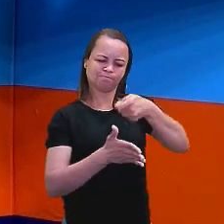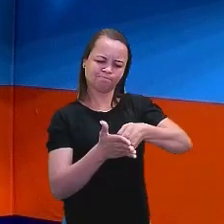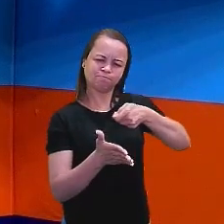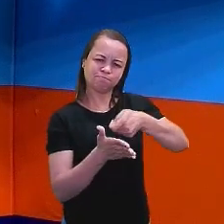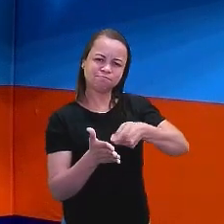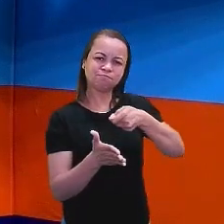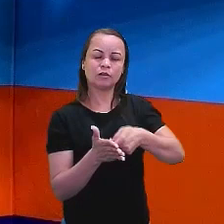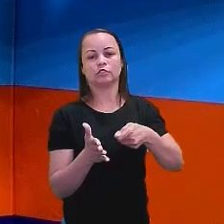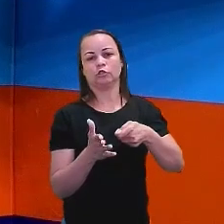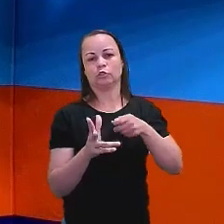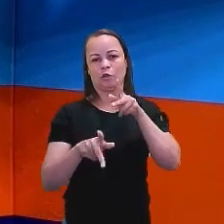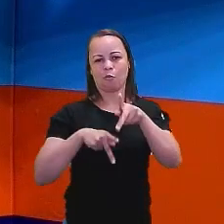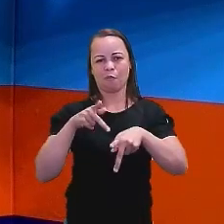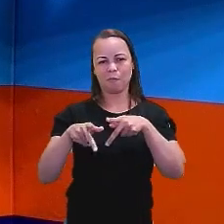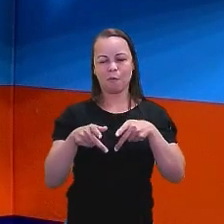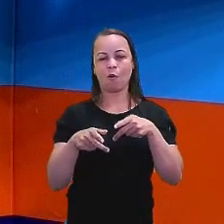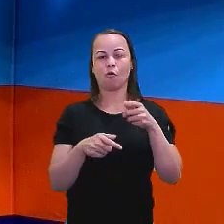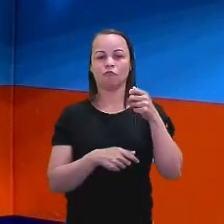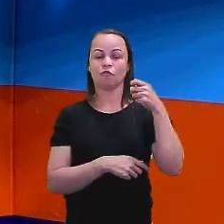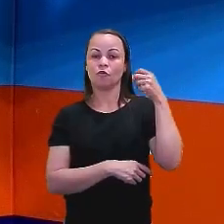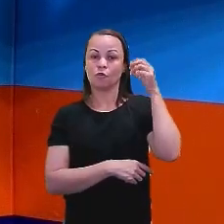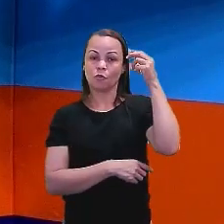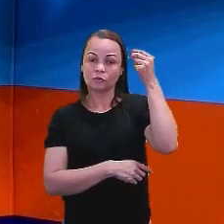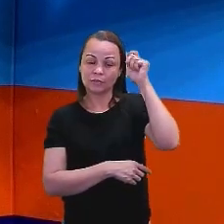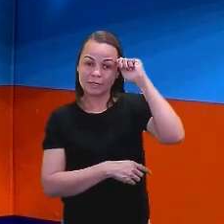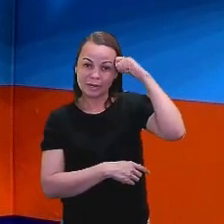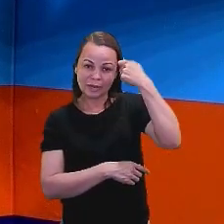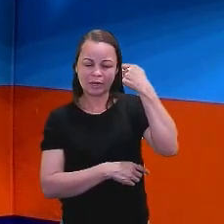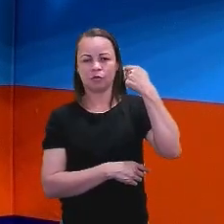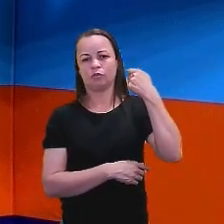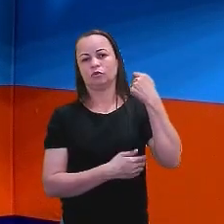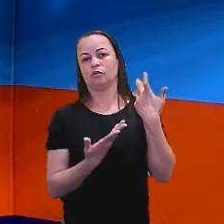do povo negro durante o período colonial.